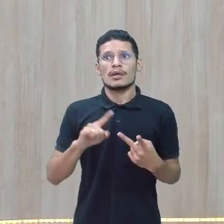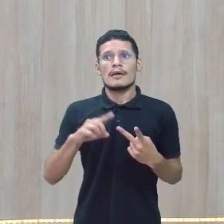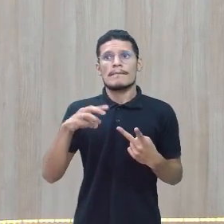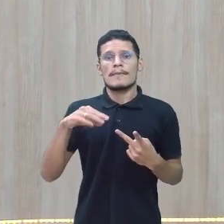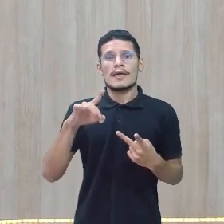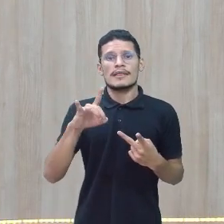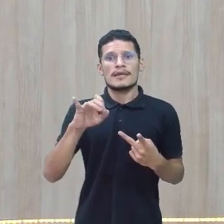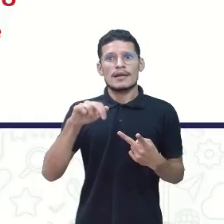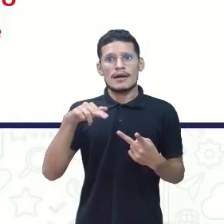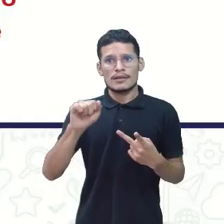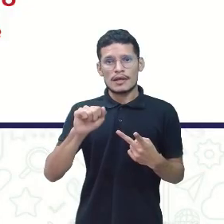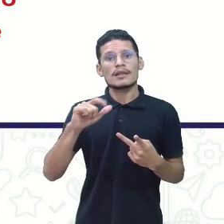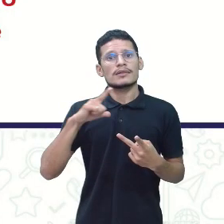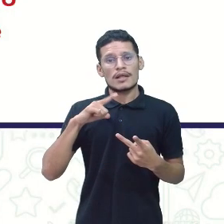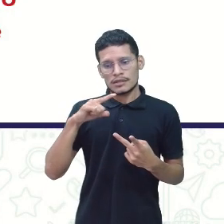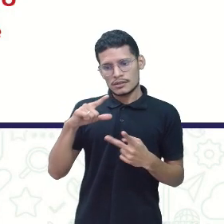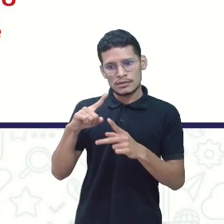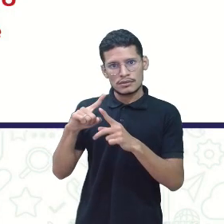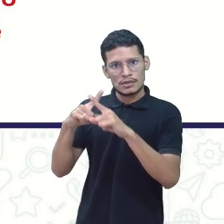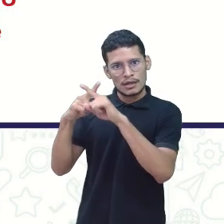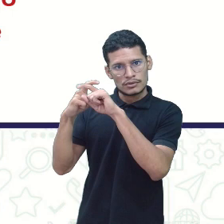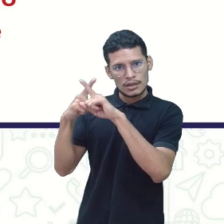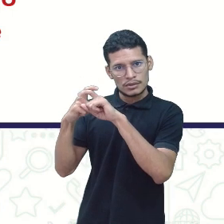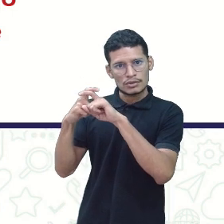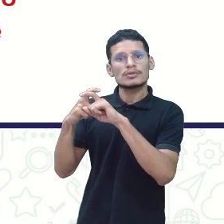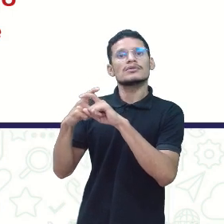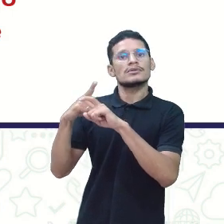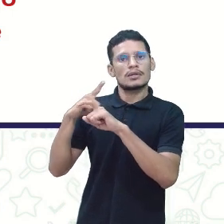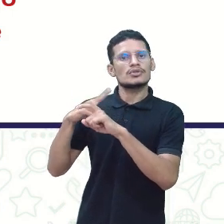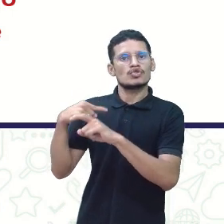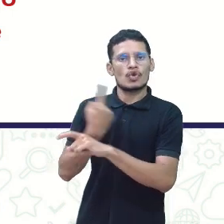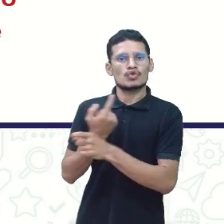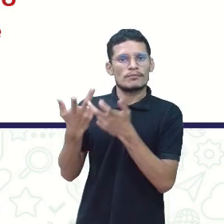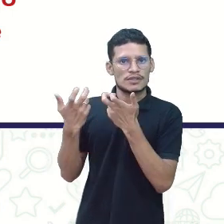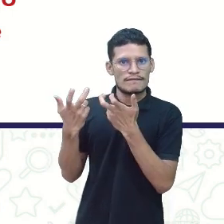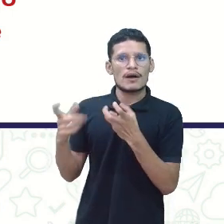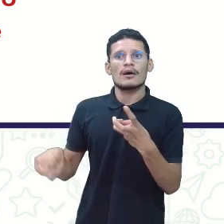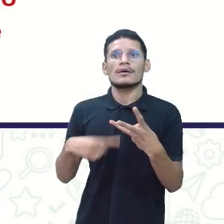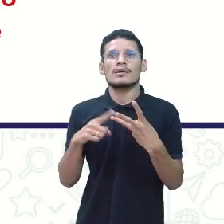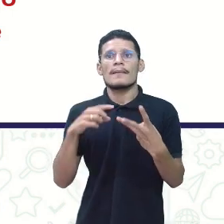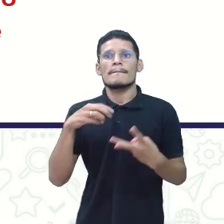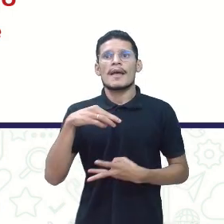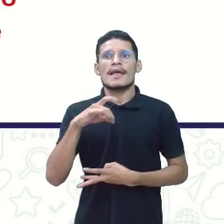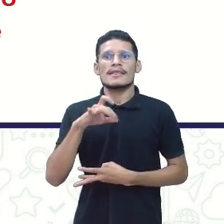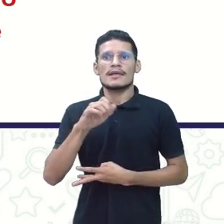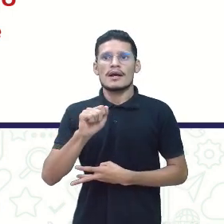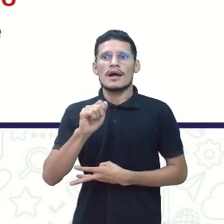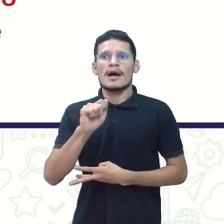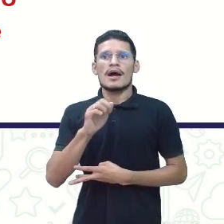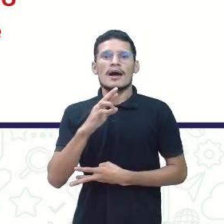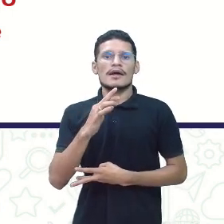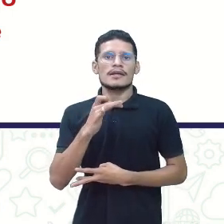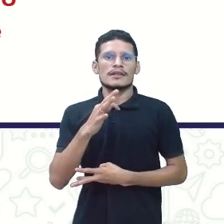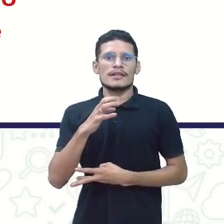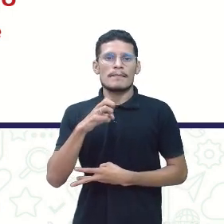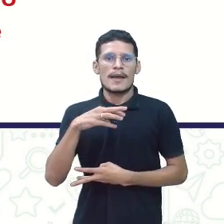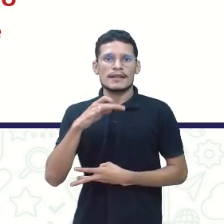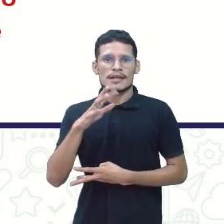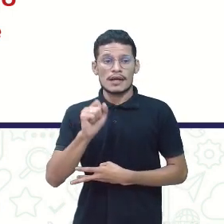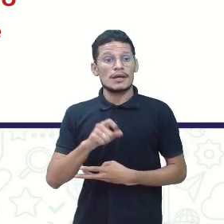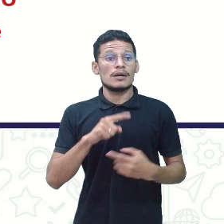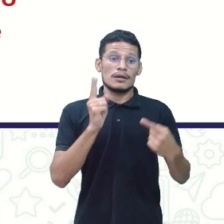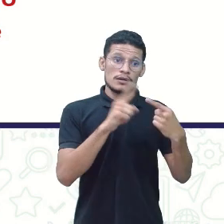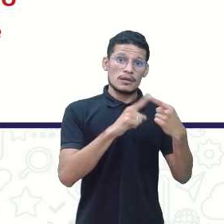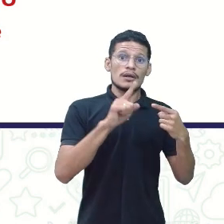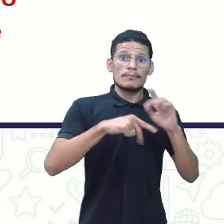que a gente vai observar uma situação específica da mediana, tá? E a média aritmética, né? Moda é o valor de